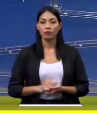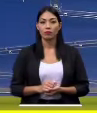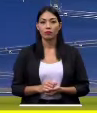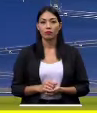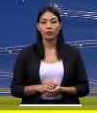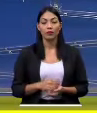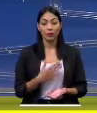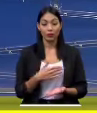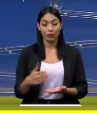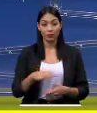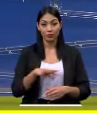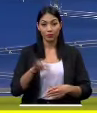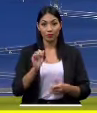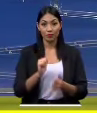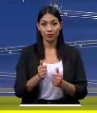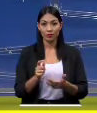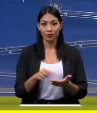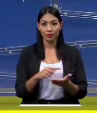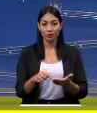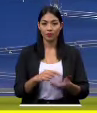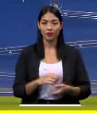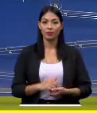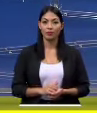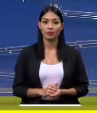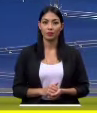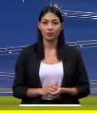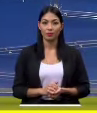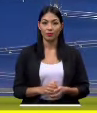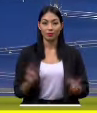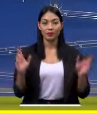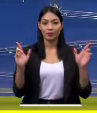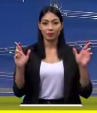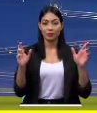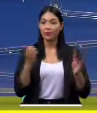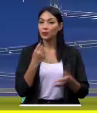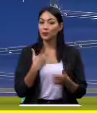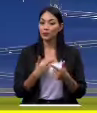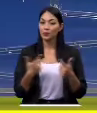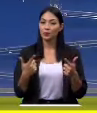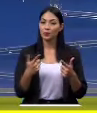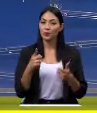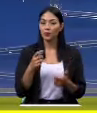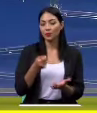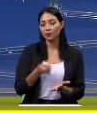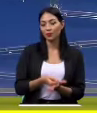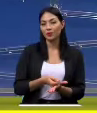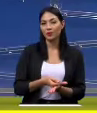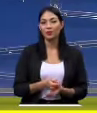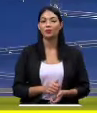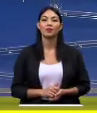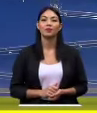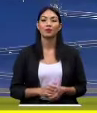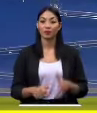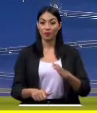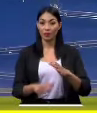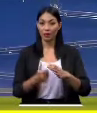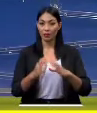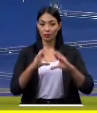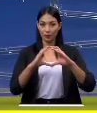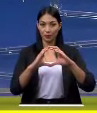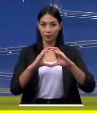80. Começou o sorteio da Time Mania. Estamos na torcida. Boa sorte para você que apostou. Vamos chamar o primeiro